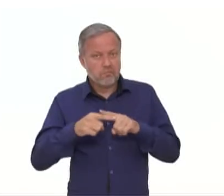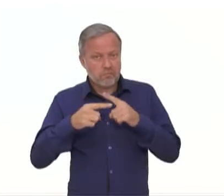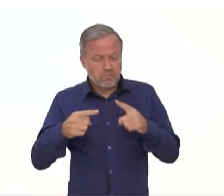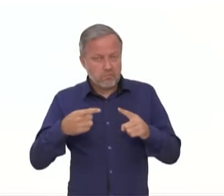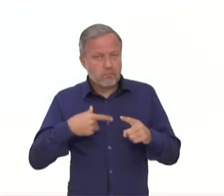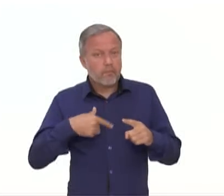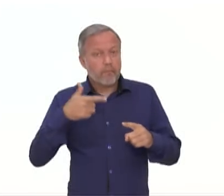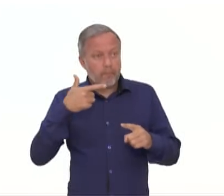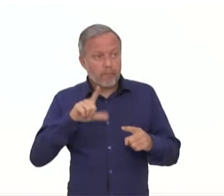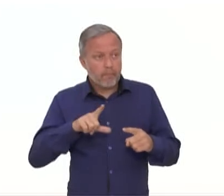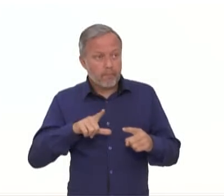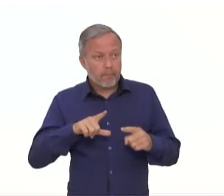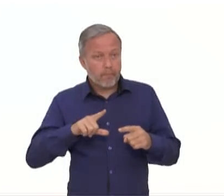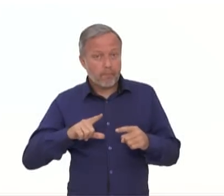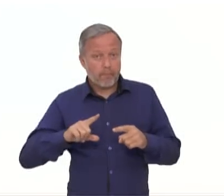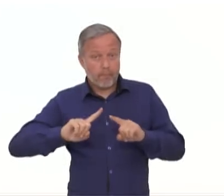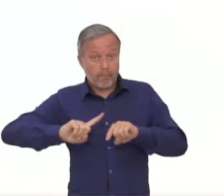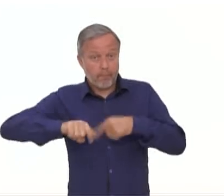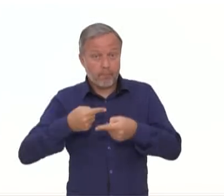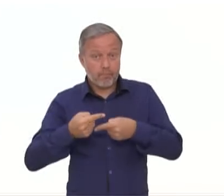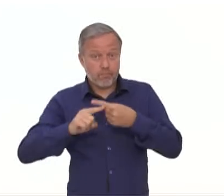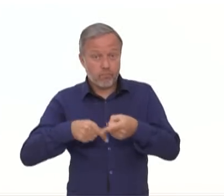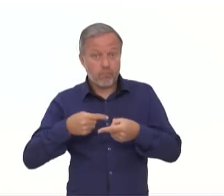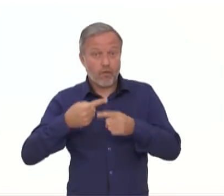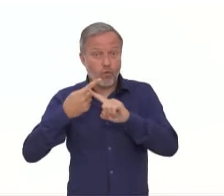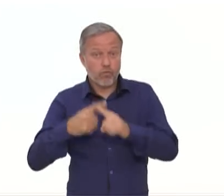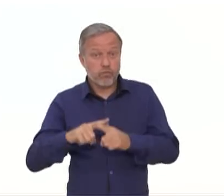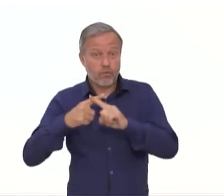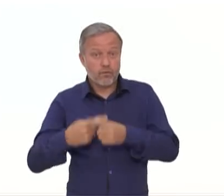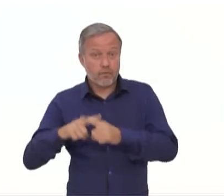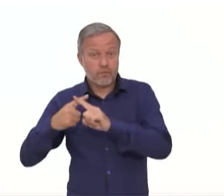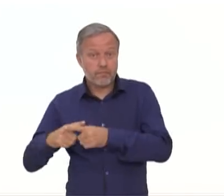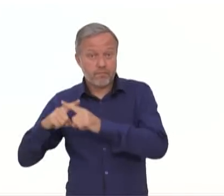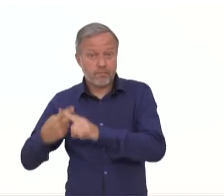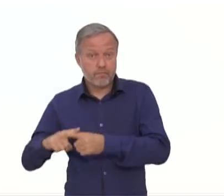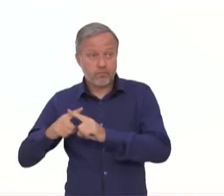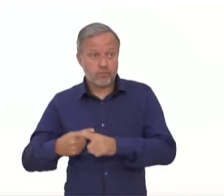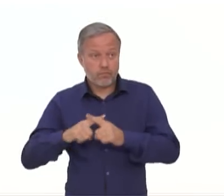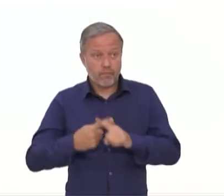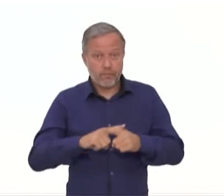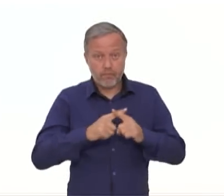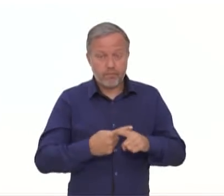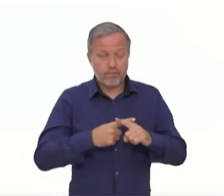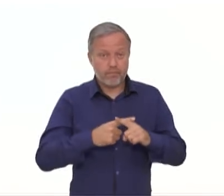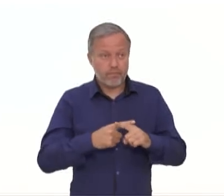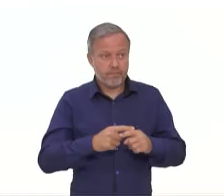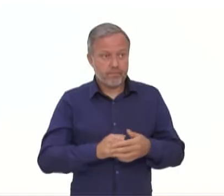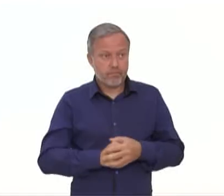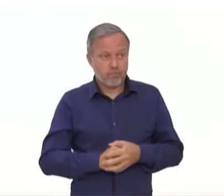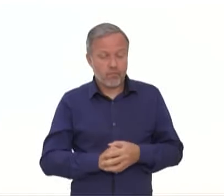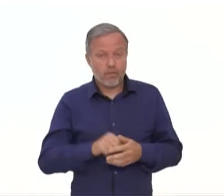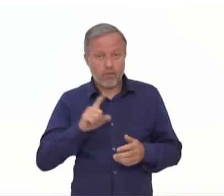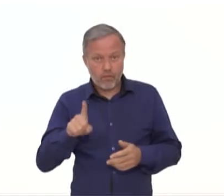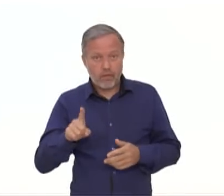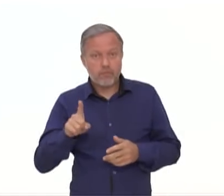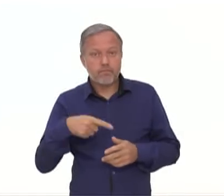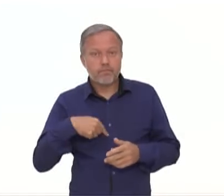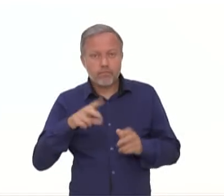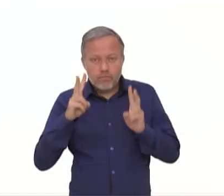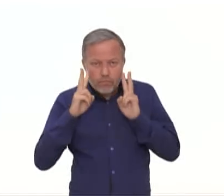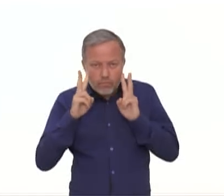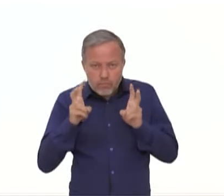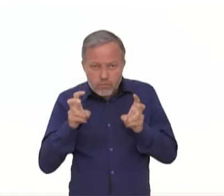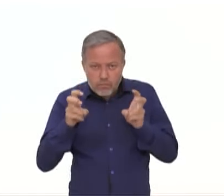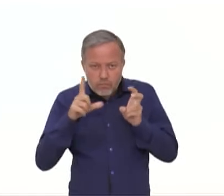são capazes de se reproduzir, de sofrer alterações no seu material genético. Esse é um dos motivos